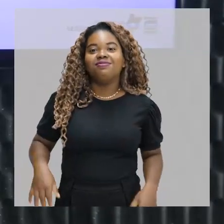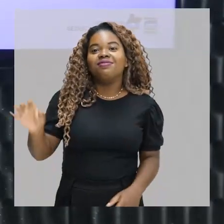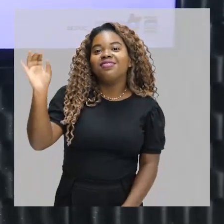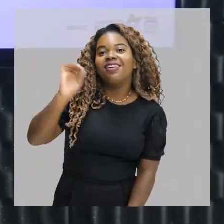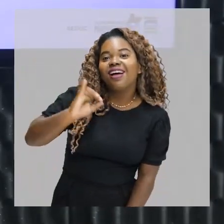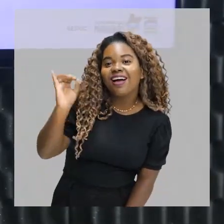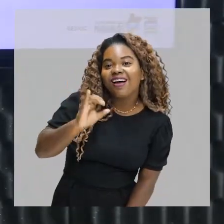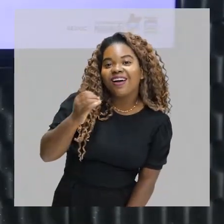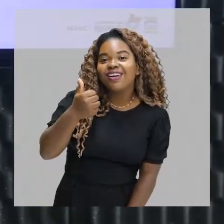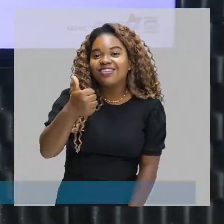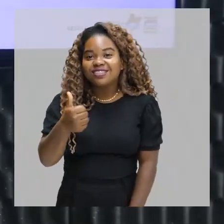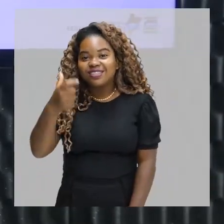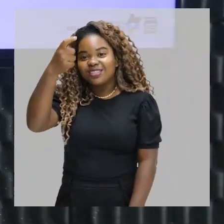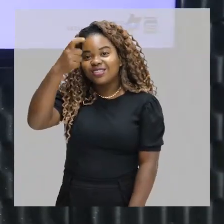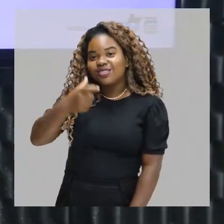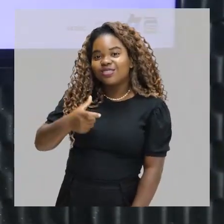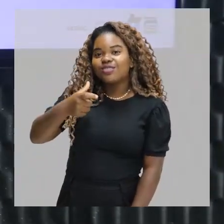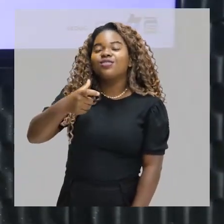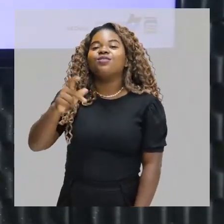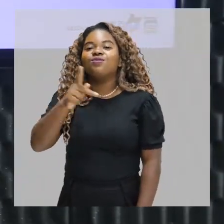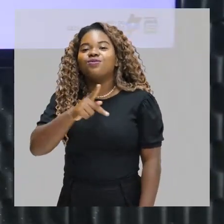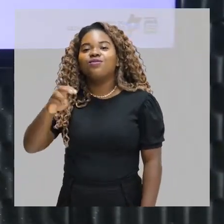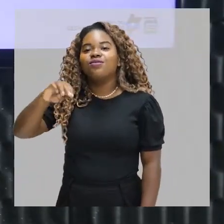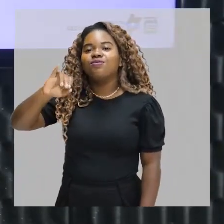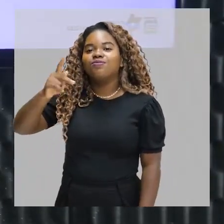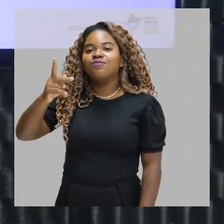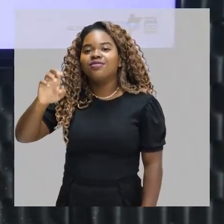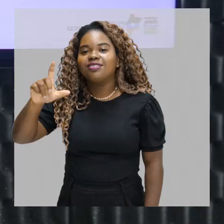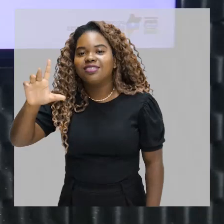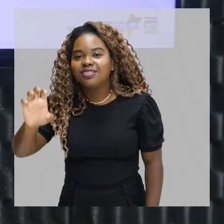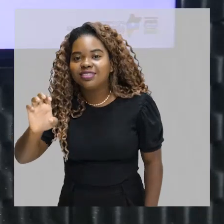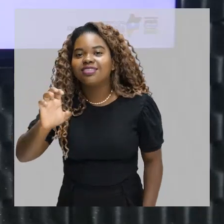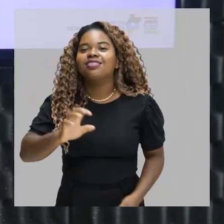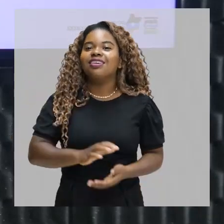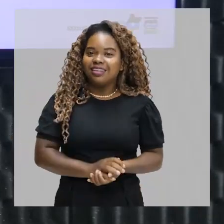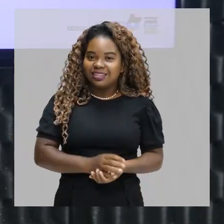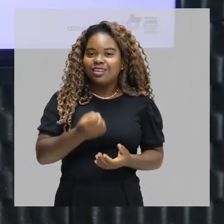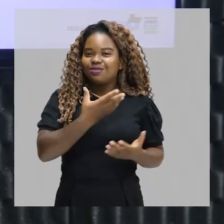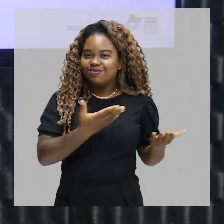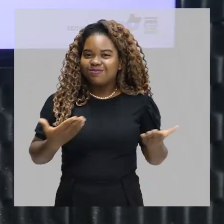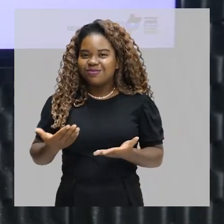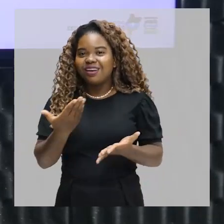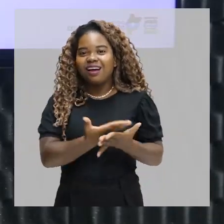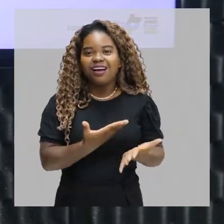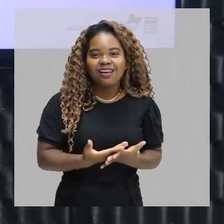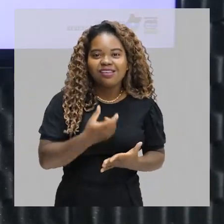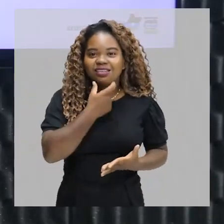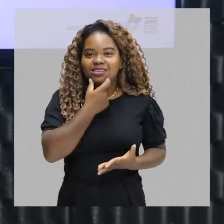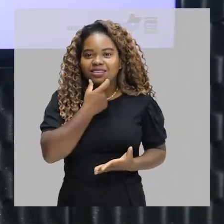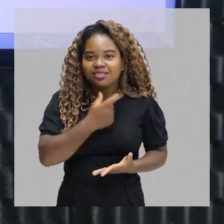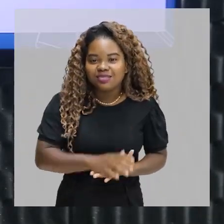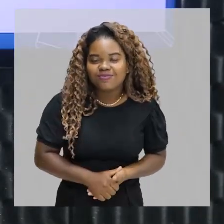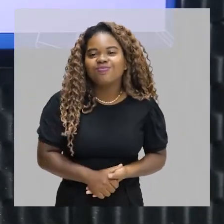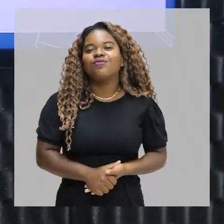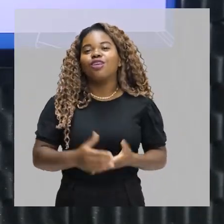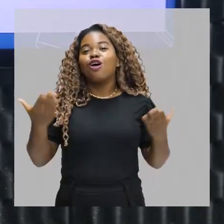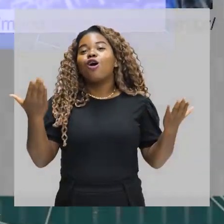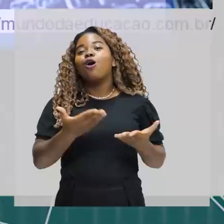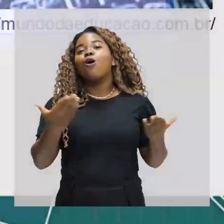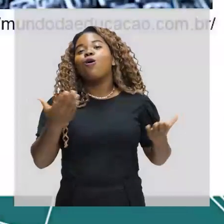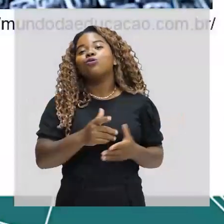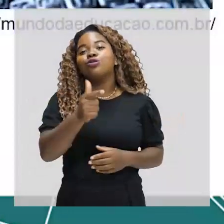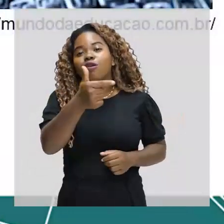Hello everybody, welcome to our English class. I'm teacher Michelle. Olá pessoal, sejam bem-vindos à aula de inglês. Eu sou a professora Michelle. Hoje nós